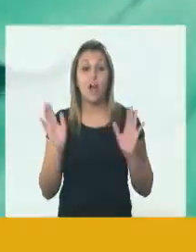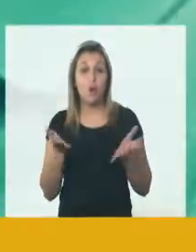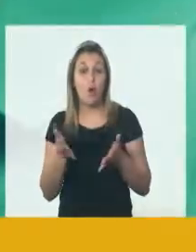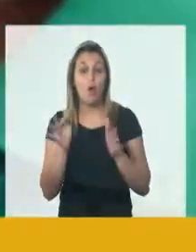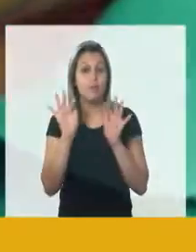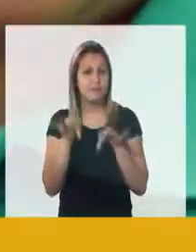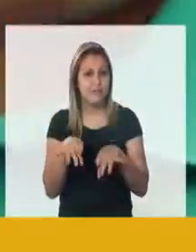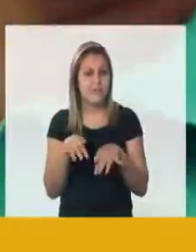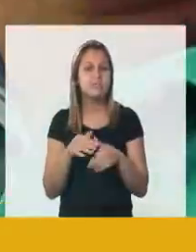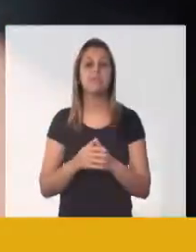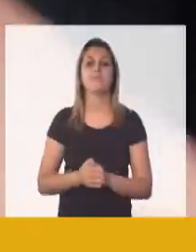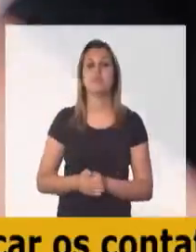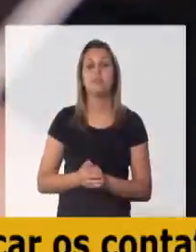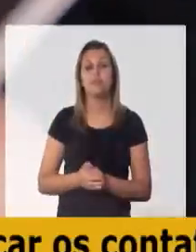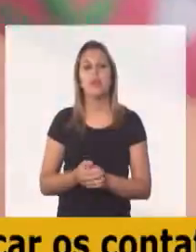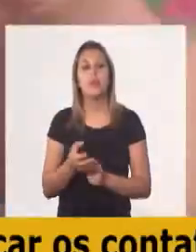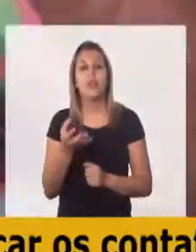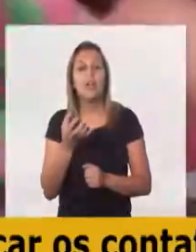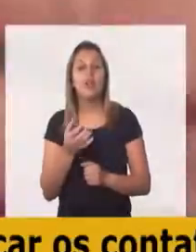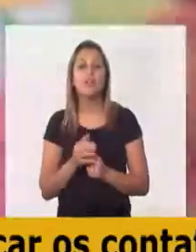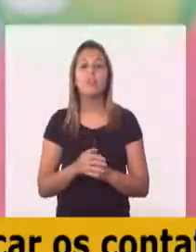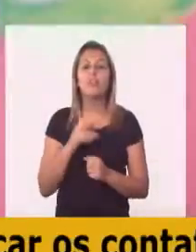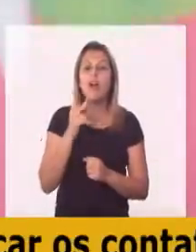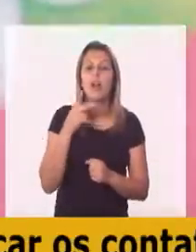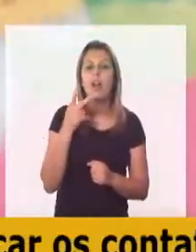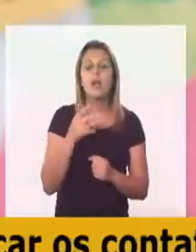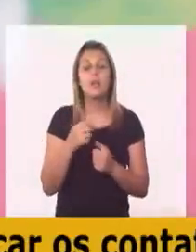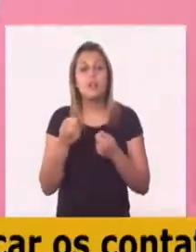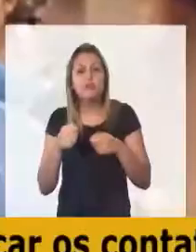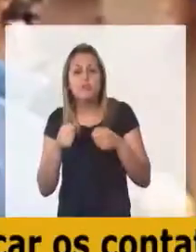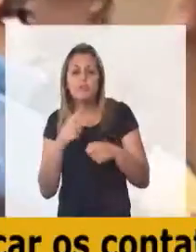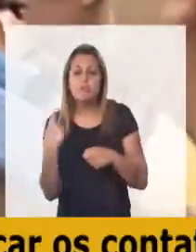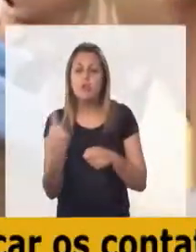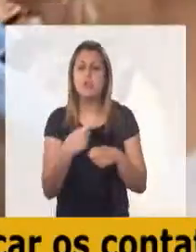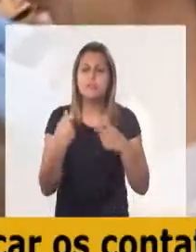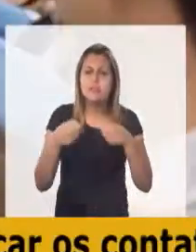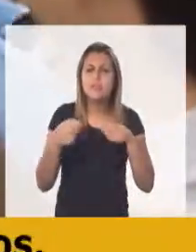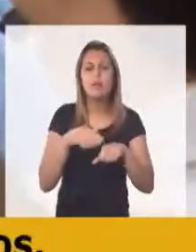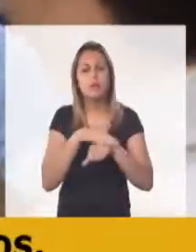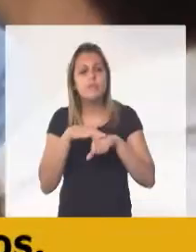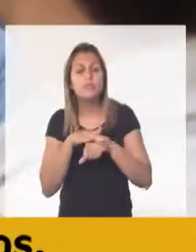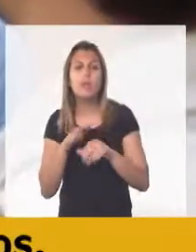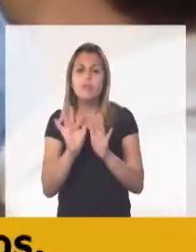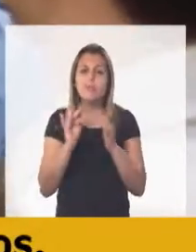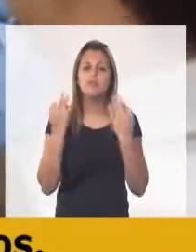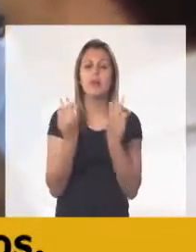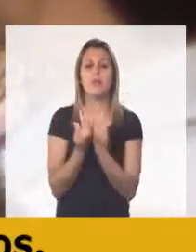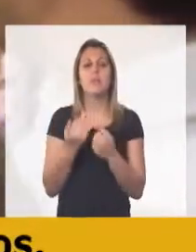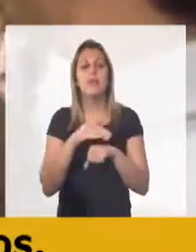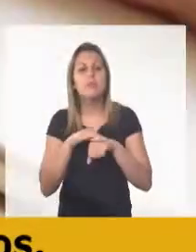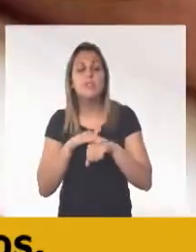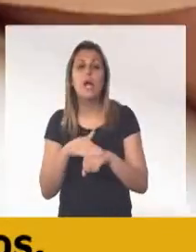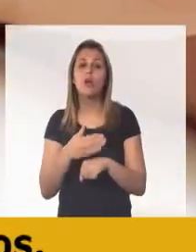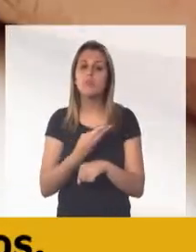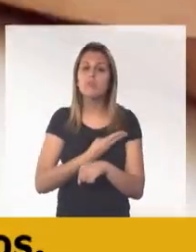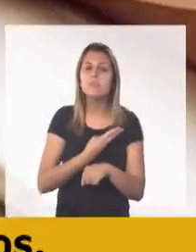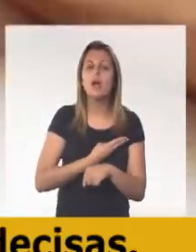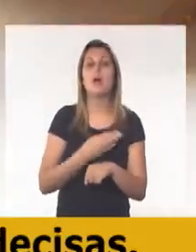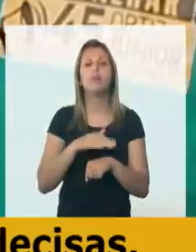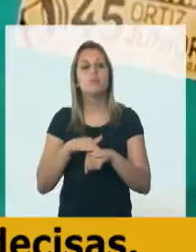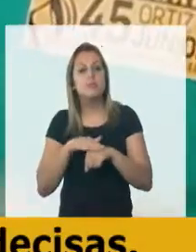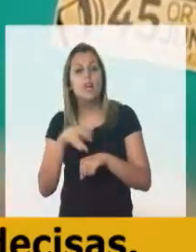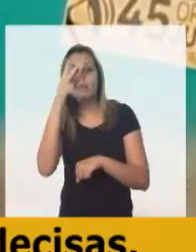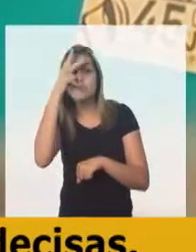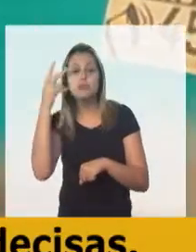E nessa reta final de campanha, eu queria dizer para vocês que a gente tem que intensificar os contatos, falar com as famílias, falar com os